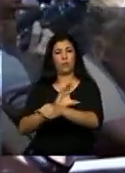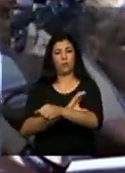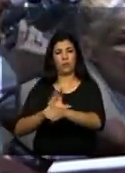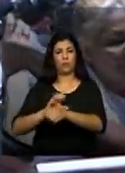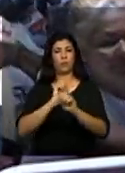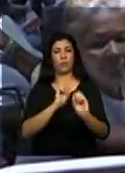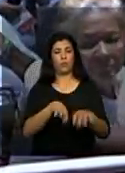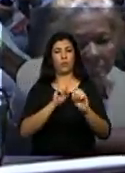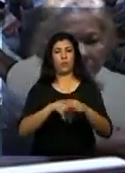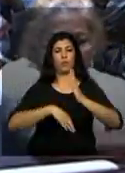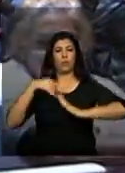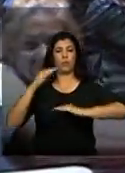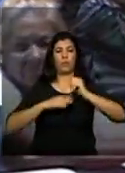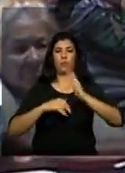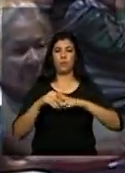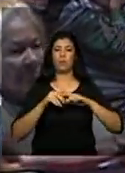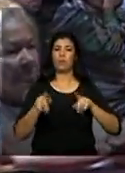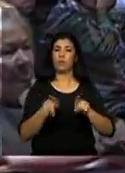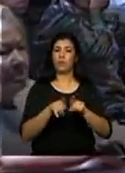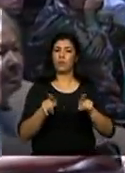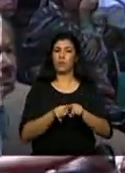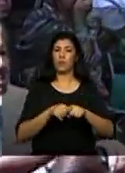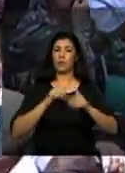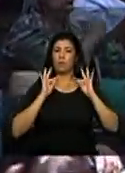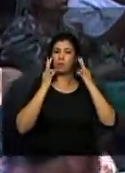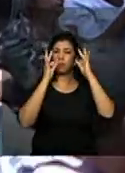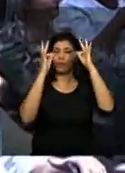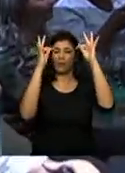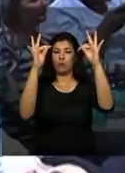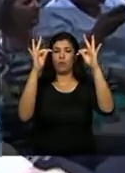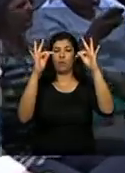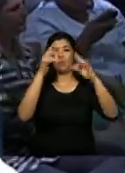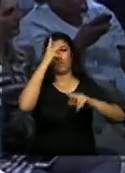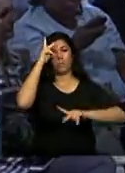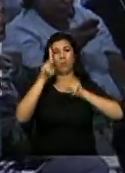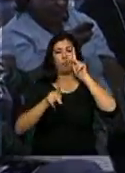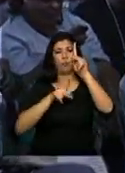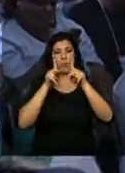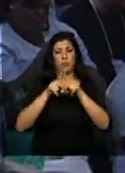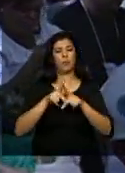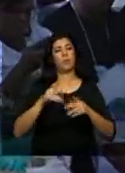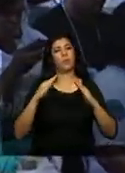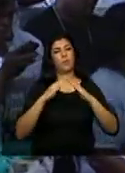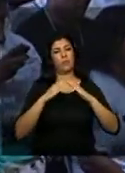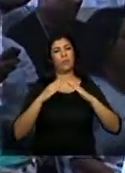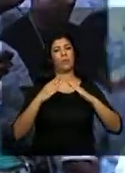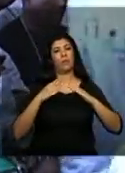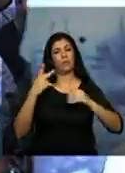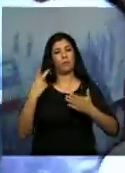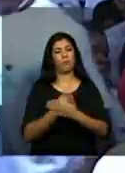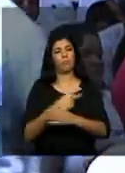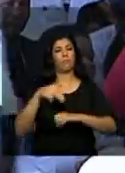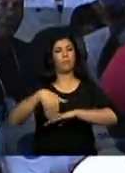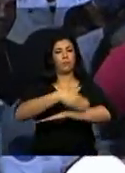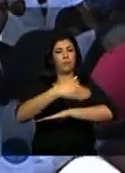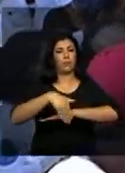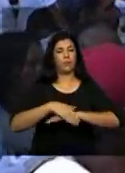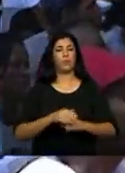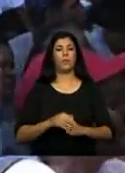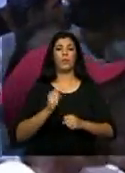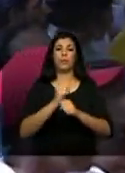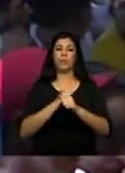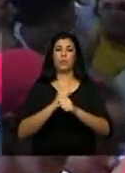de educação profissional e tecnologia para a população em situação de rua. Em